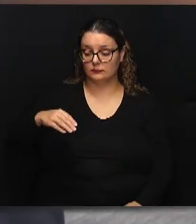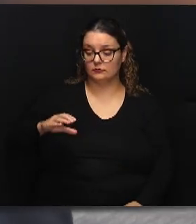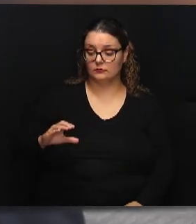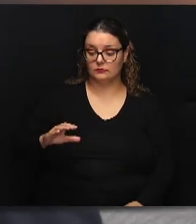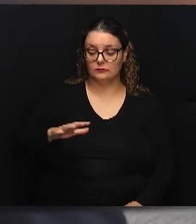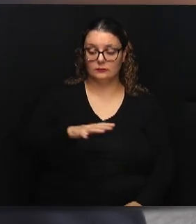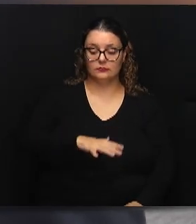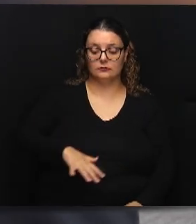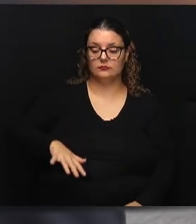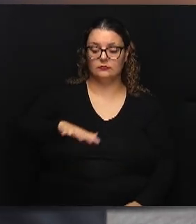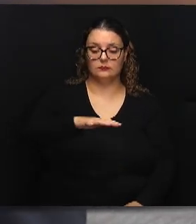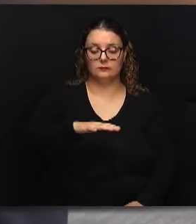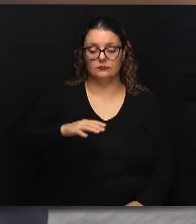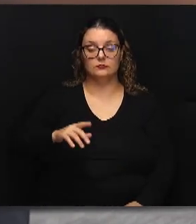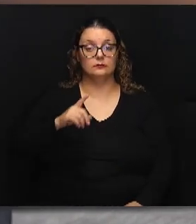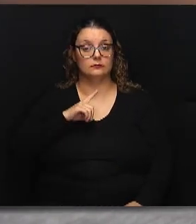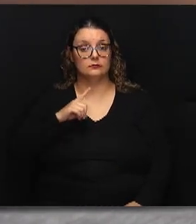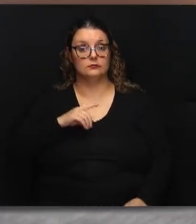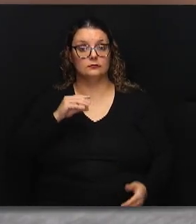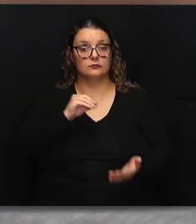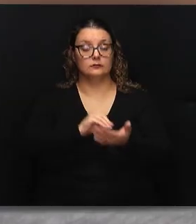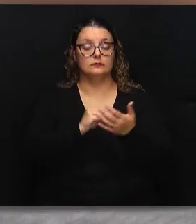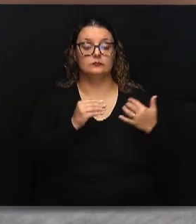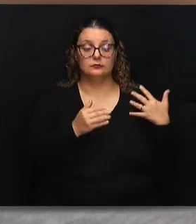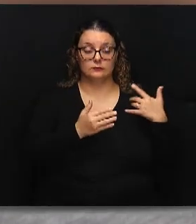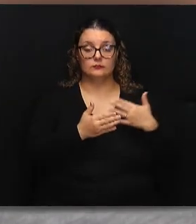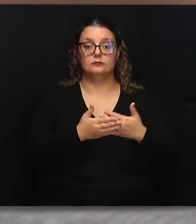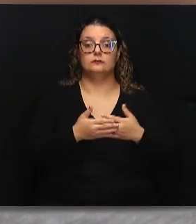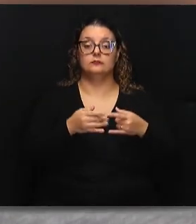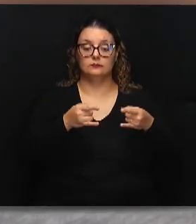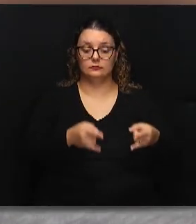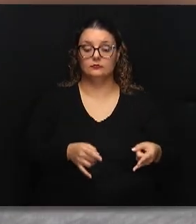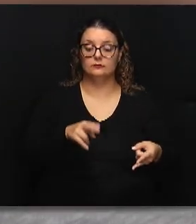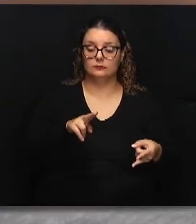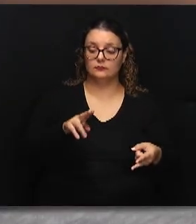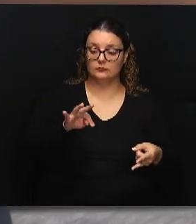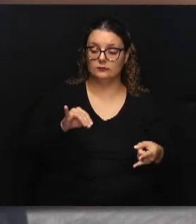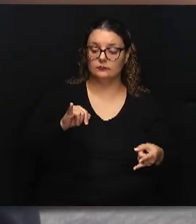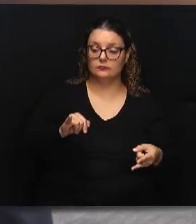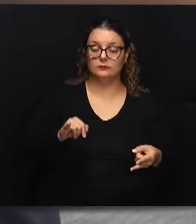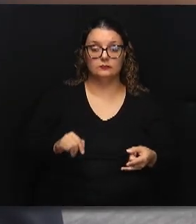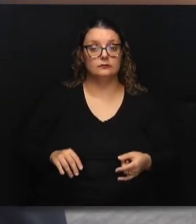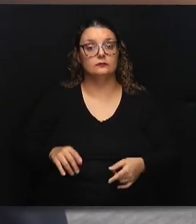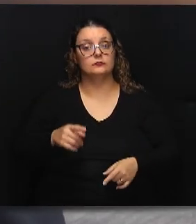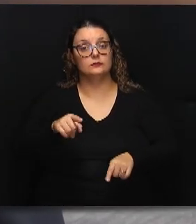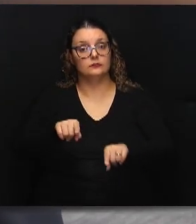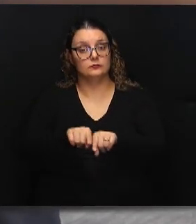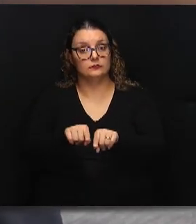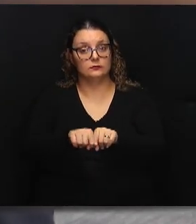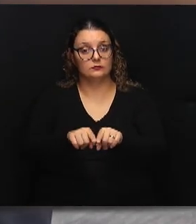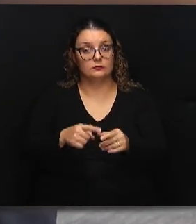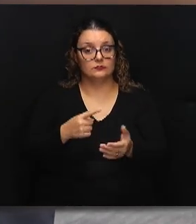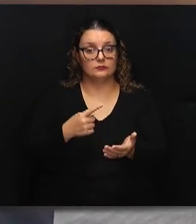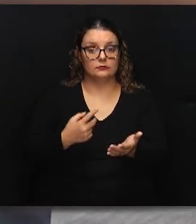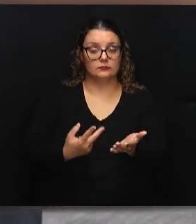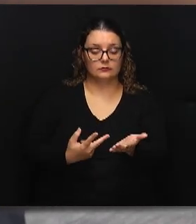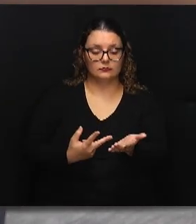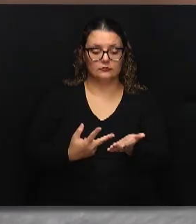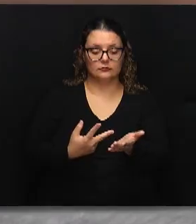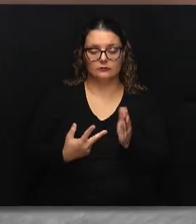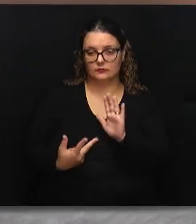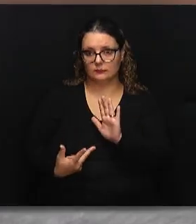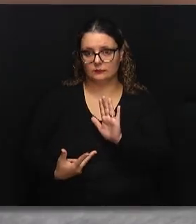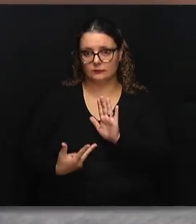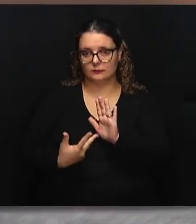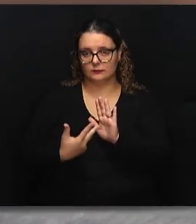tem demandado nos últimos dias a necessidade de leitos de UTI, inclusive com cancelamentos de cirurgia e superlotação, inclusive